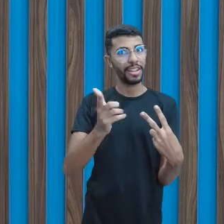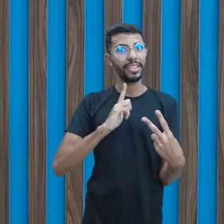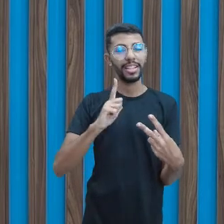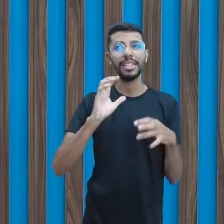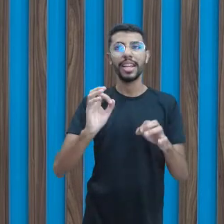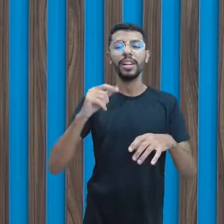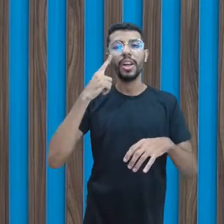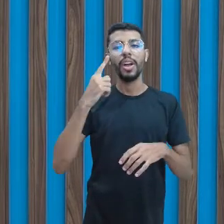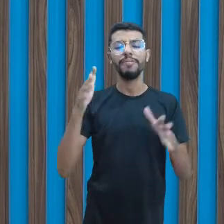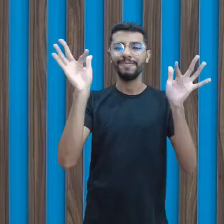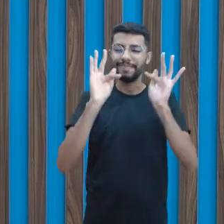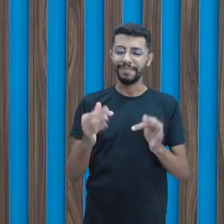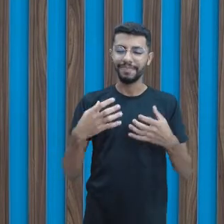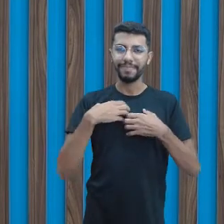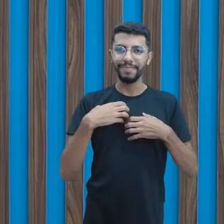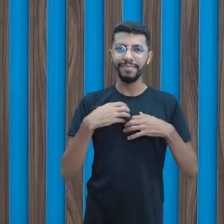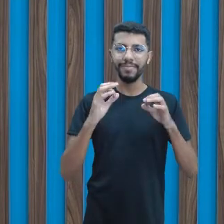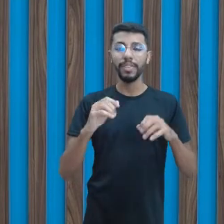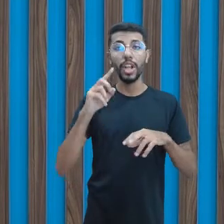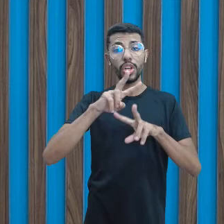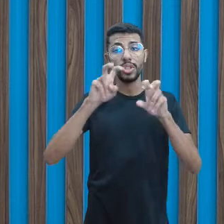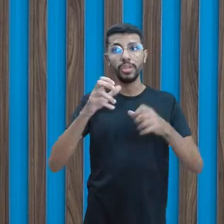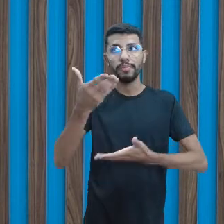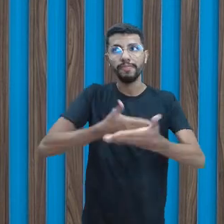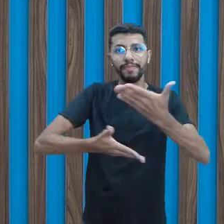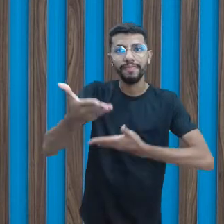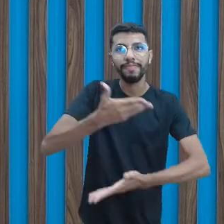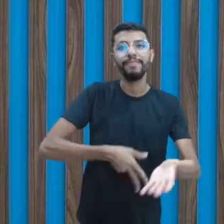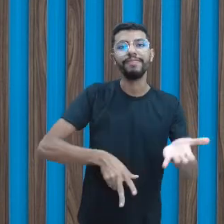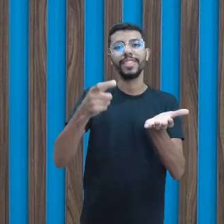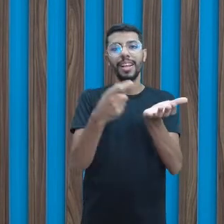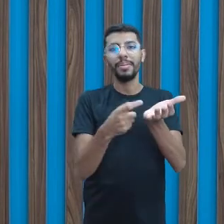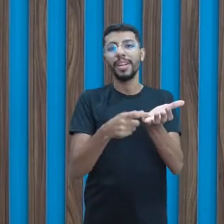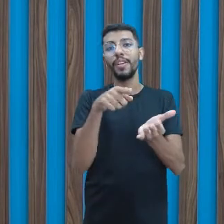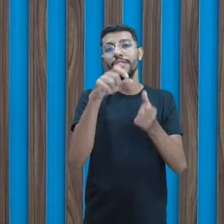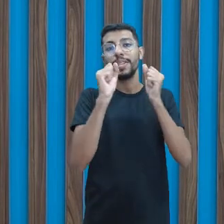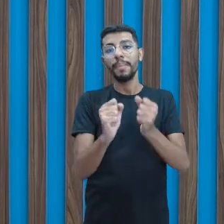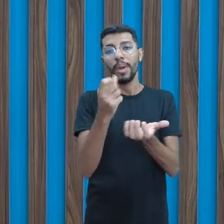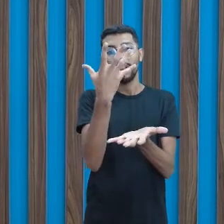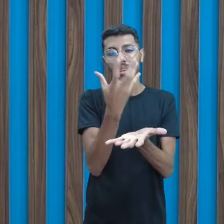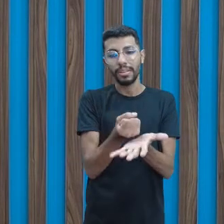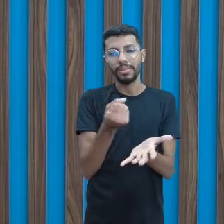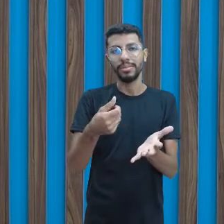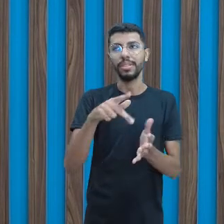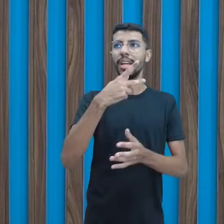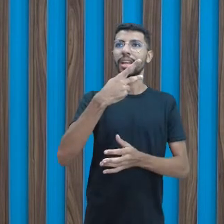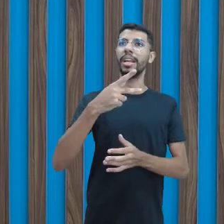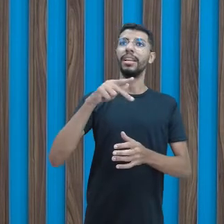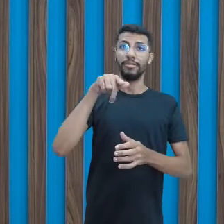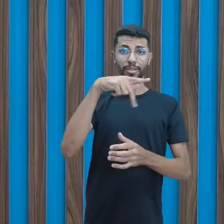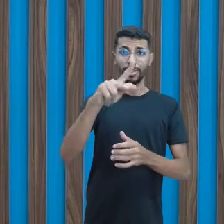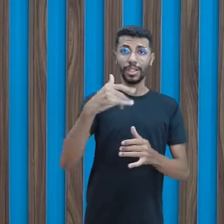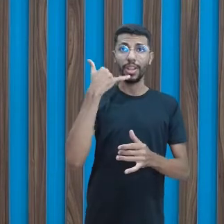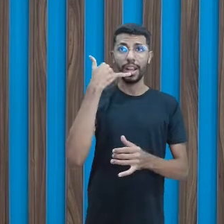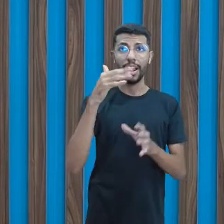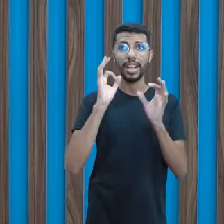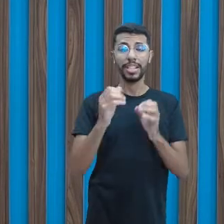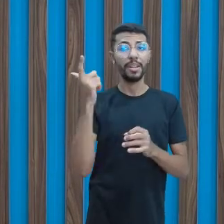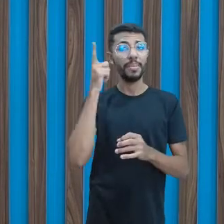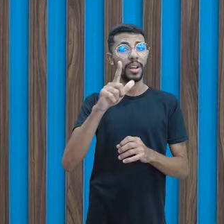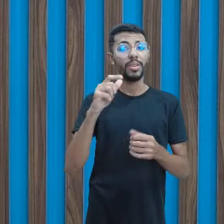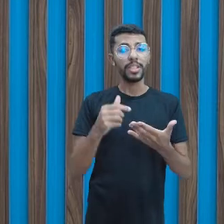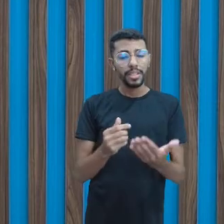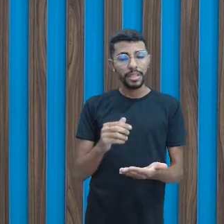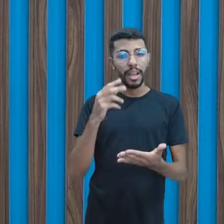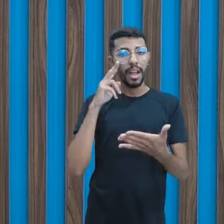questão da interatividade, sobre a questão do aplicativo, que você pode fazer o download aí na sua loja de aplicativos para poder assistir